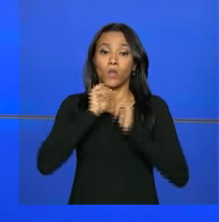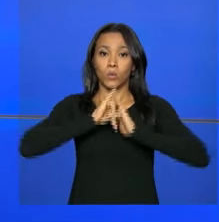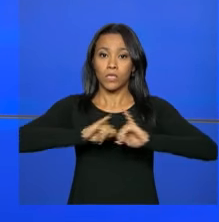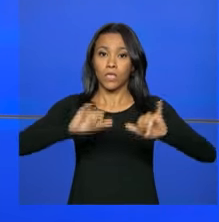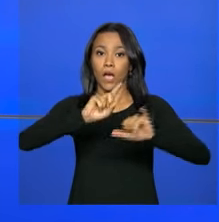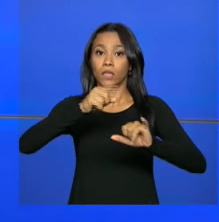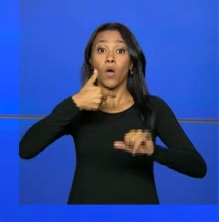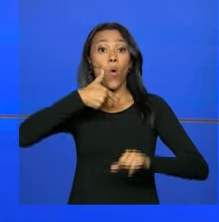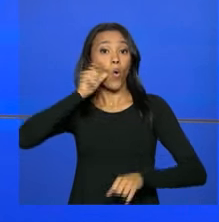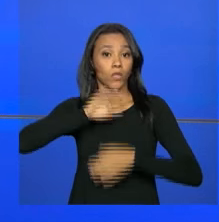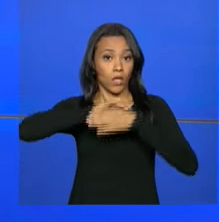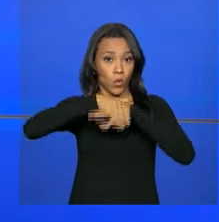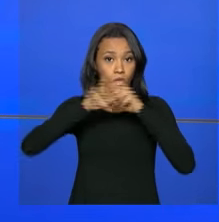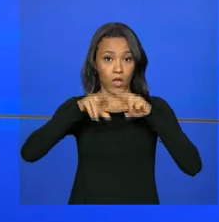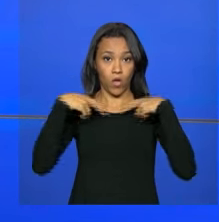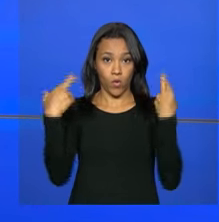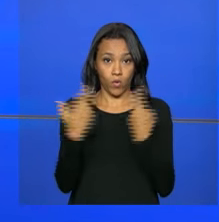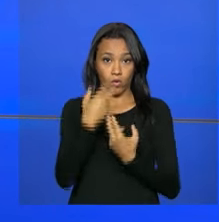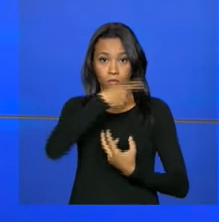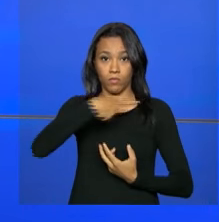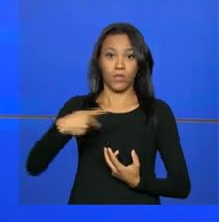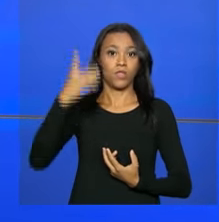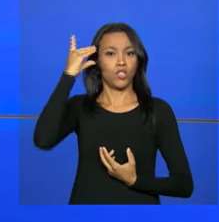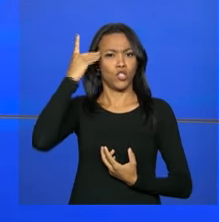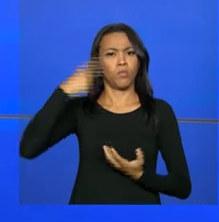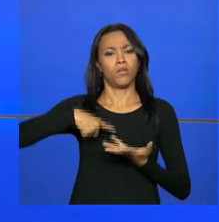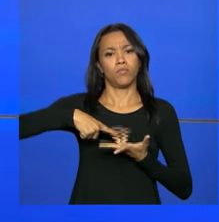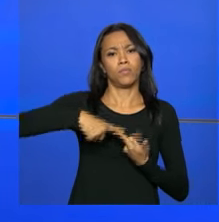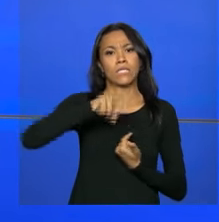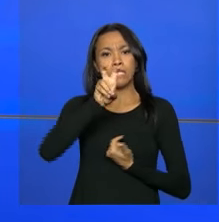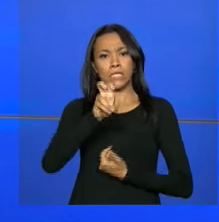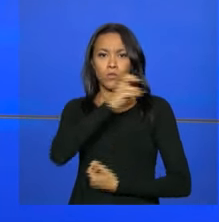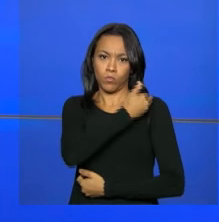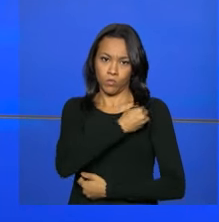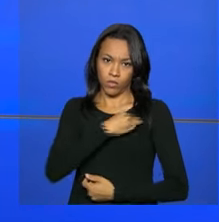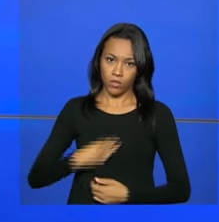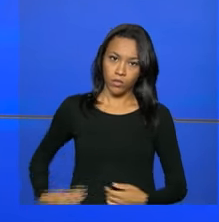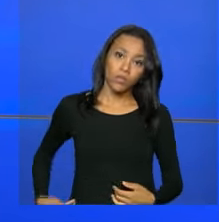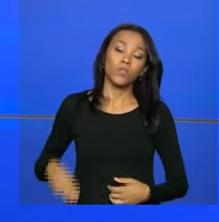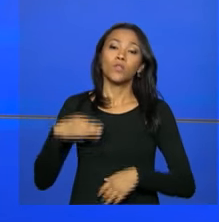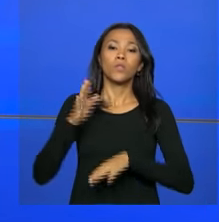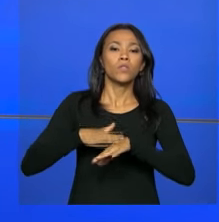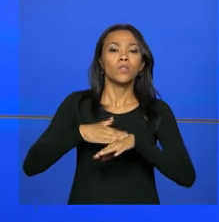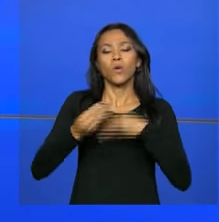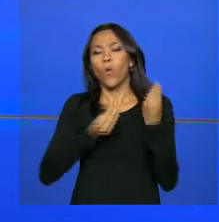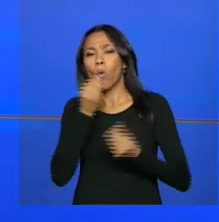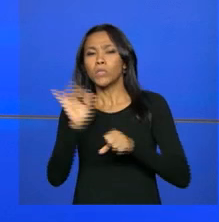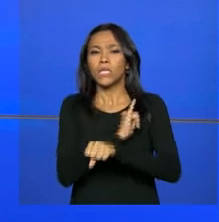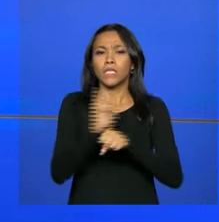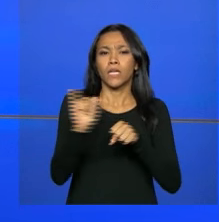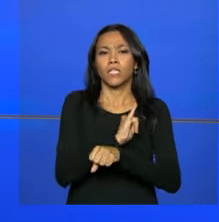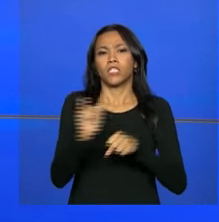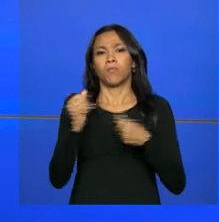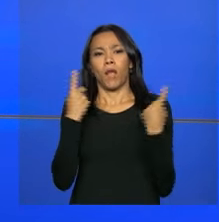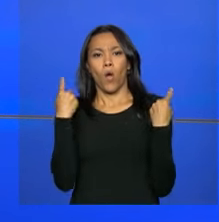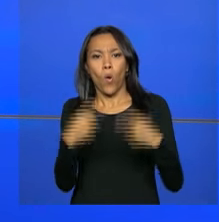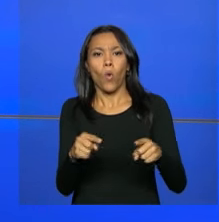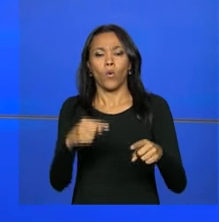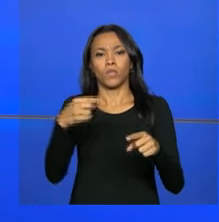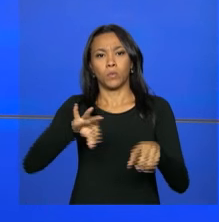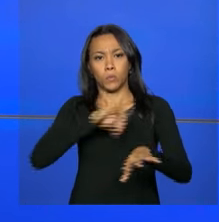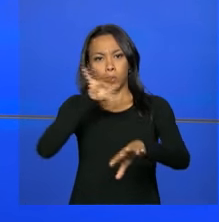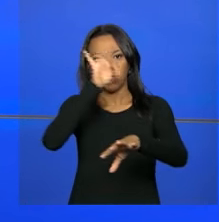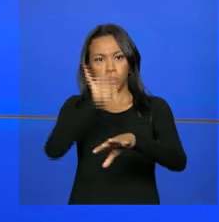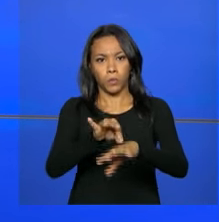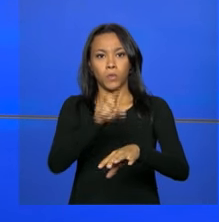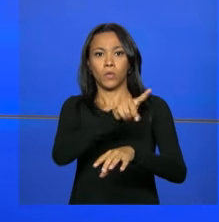reunião ontem à noite entre a presidenta Dilma Rousseff e outros 5 ministros para discutir medidas de combate ao mosquito. Além do Zika